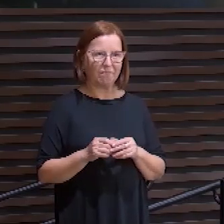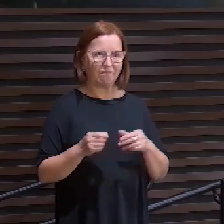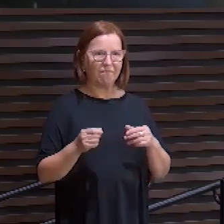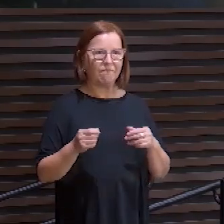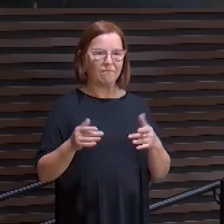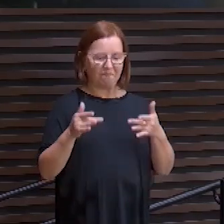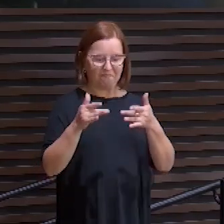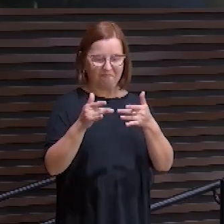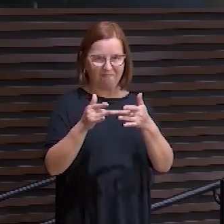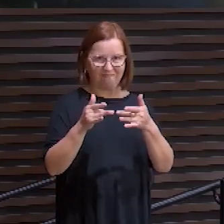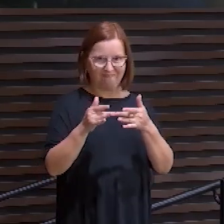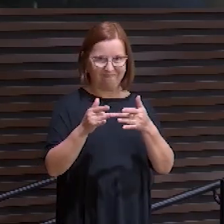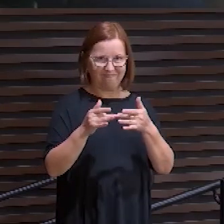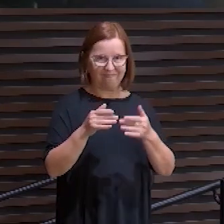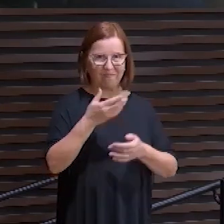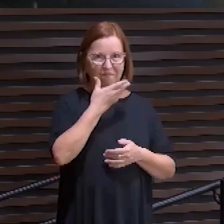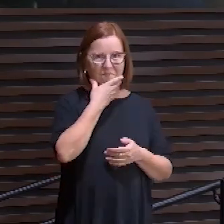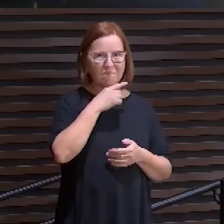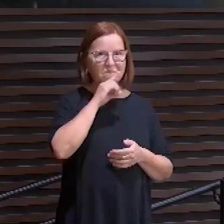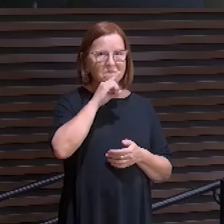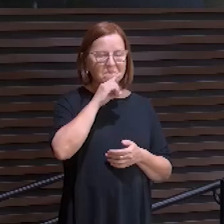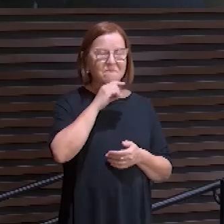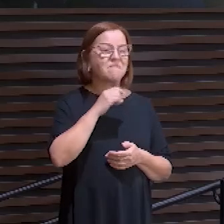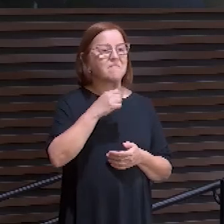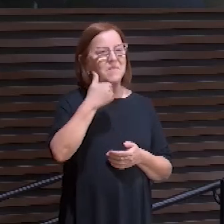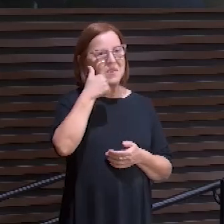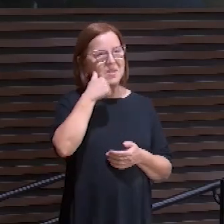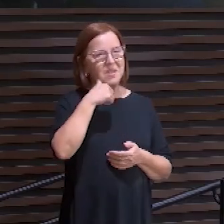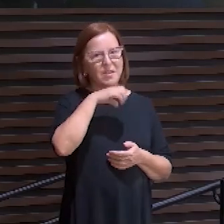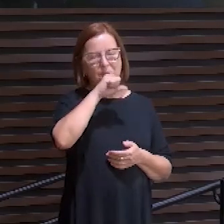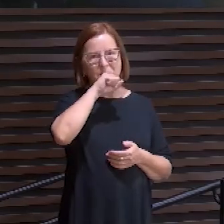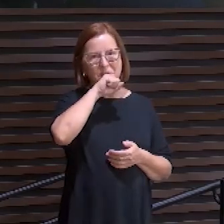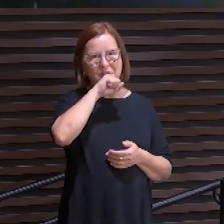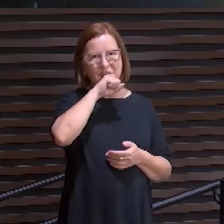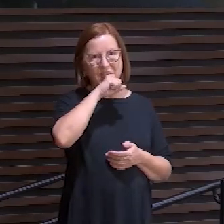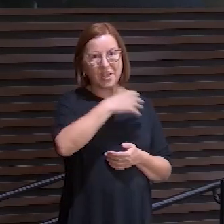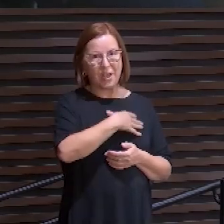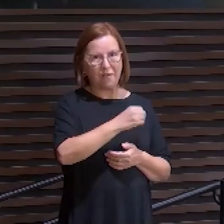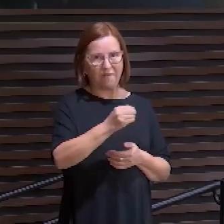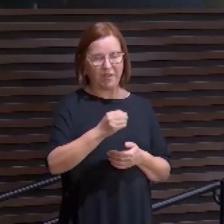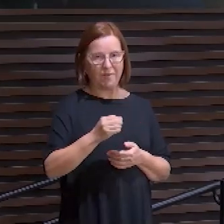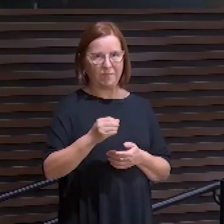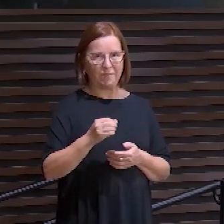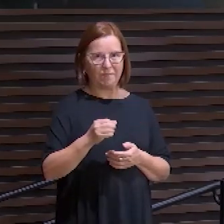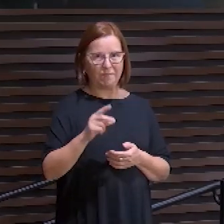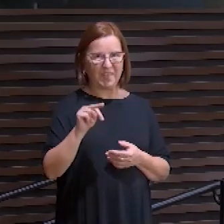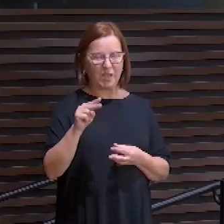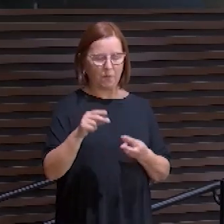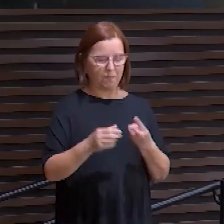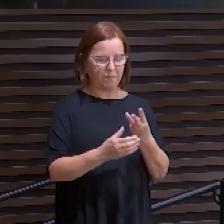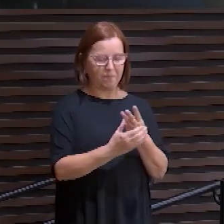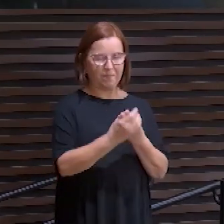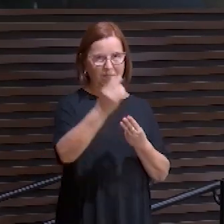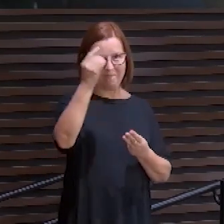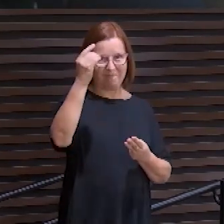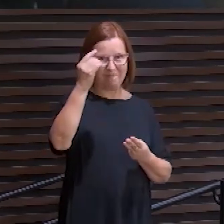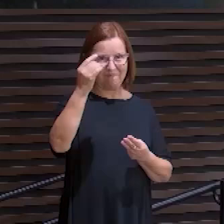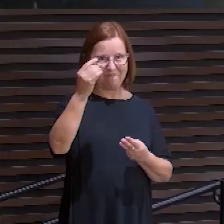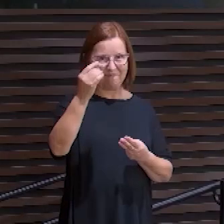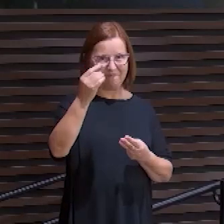afinadas, pai, mãe, filhos, assim como a Trindade. É uma